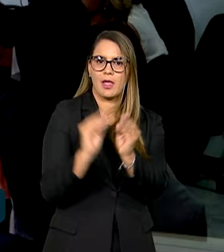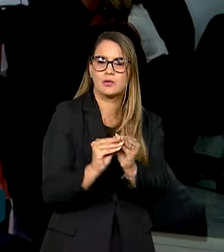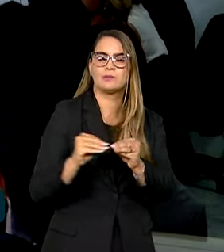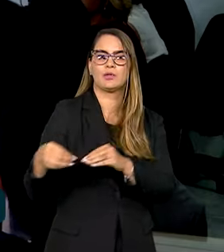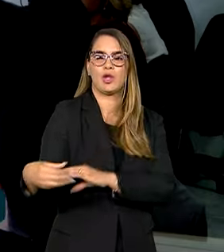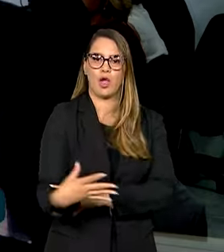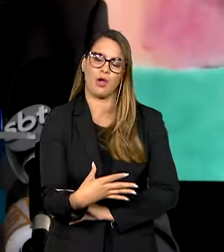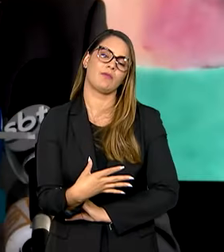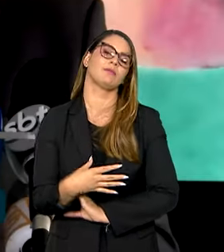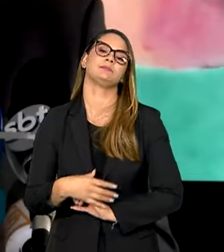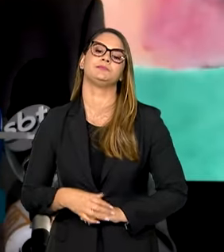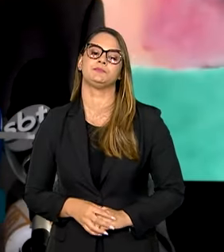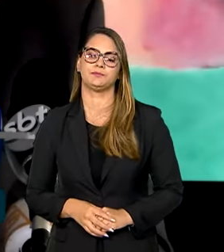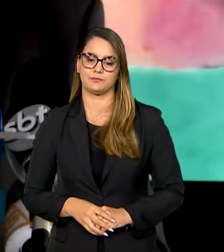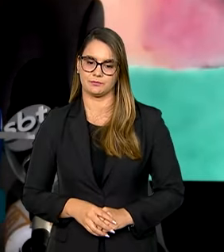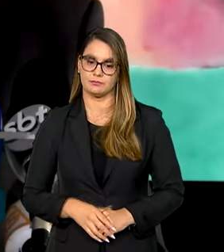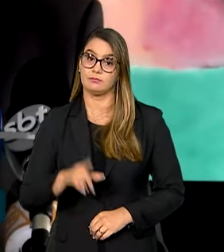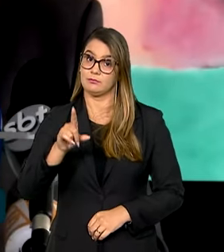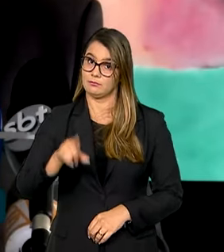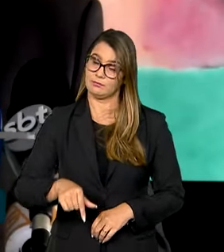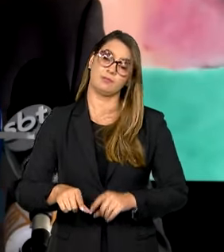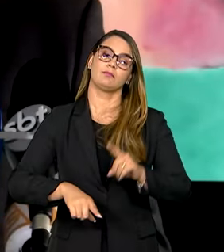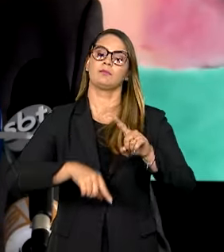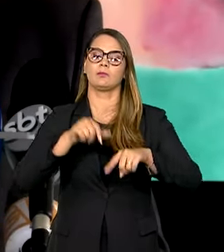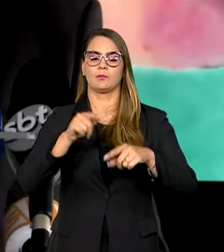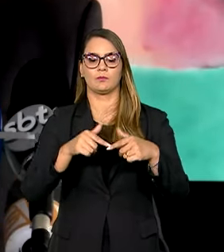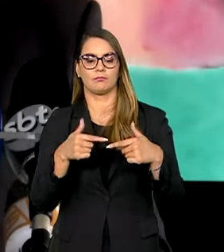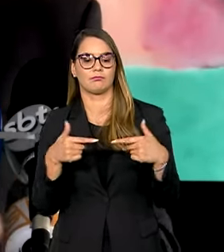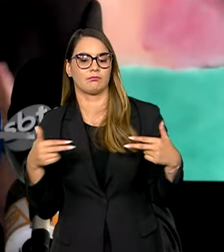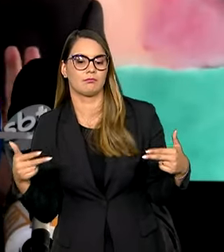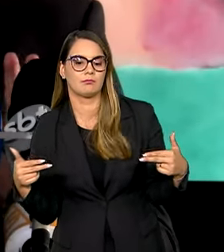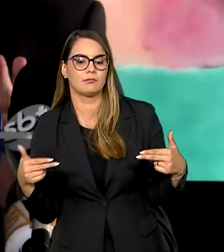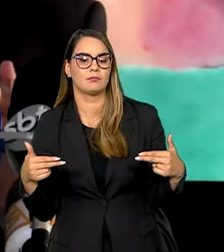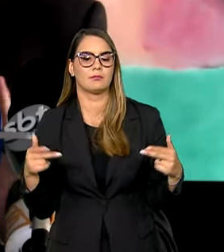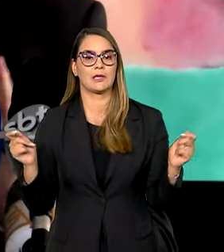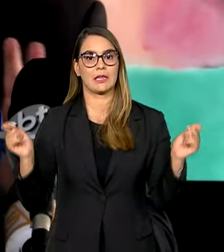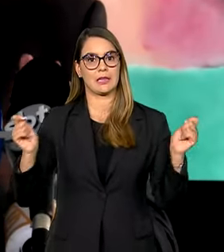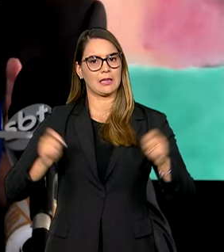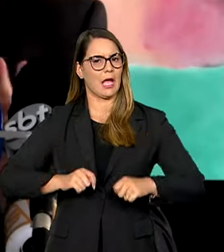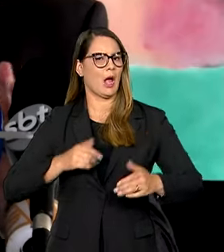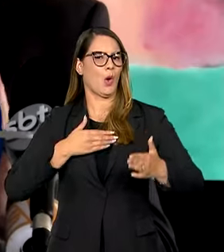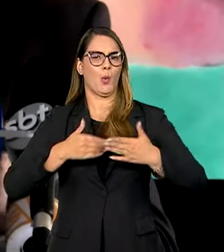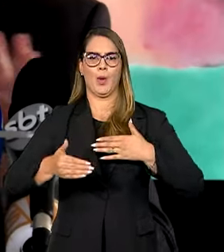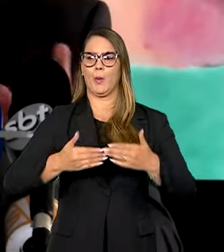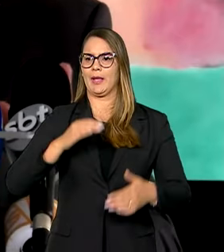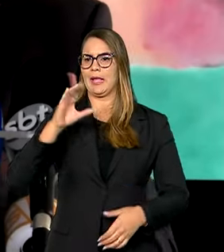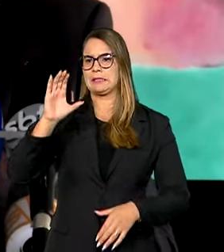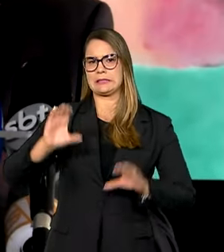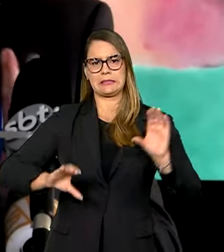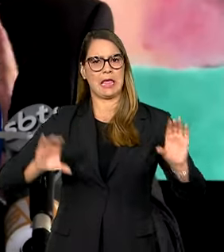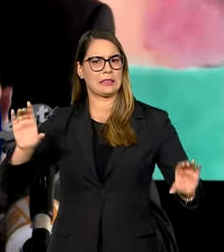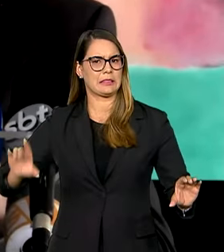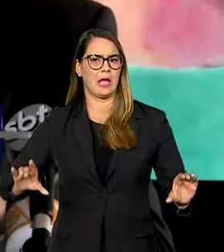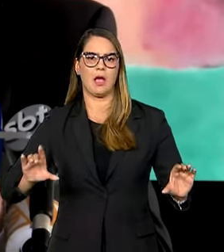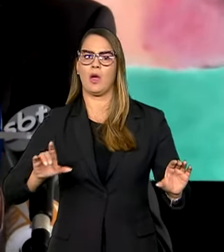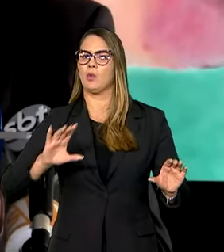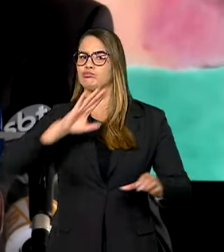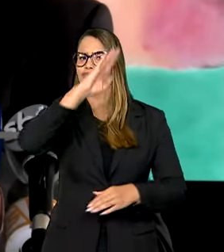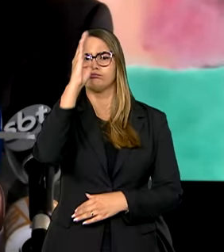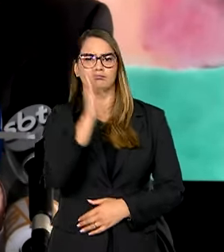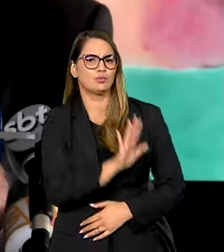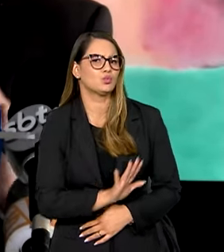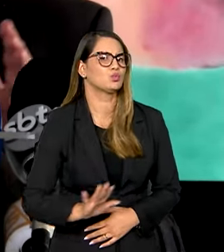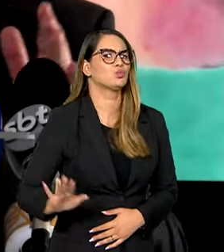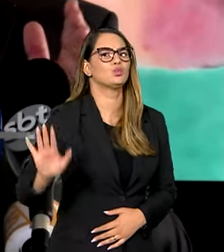atualizados. É uma ferramenta que permitirá que qualquer cidadão, qualquer cidadã em todo o Brasil